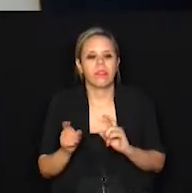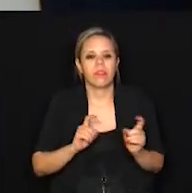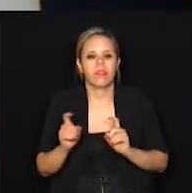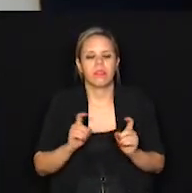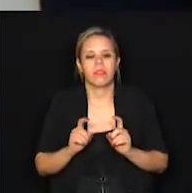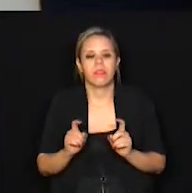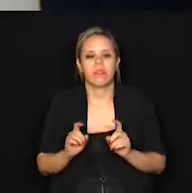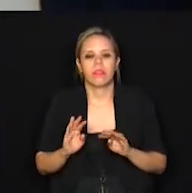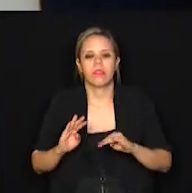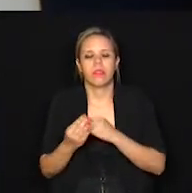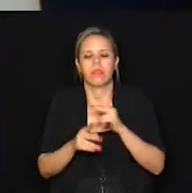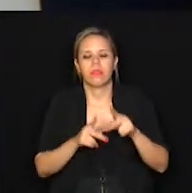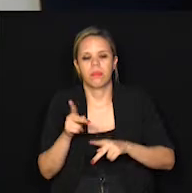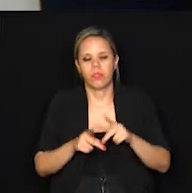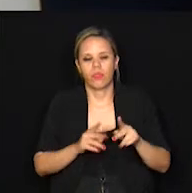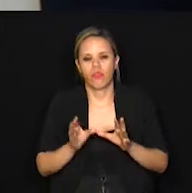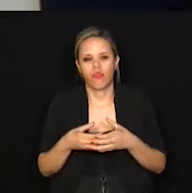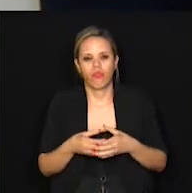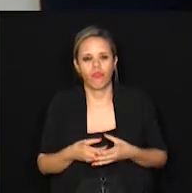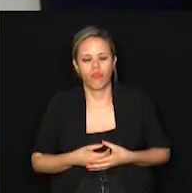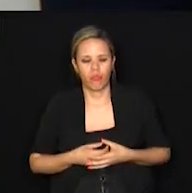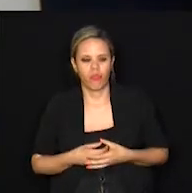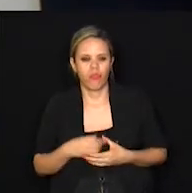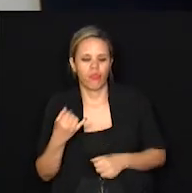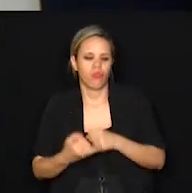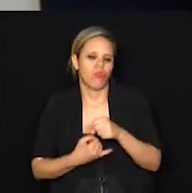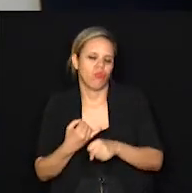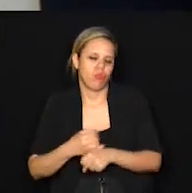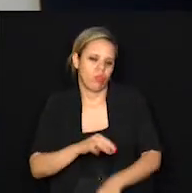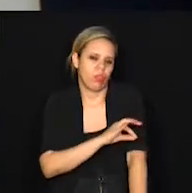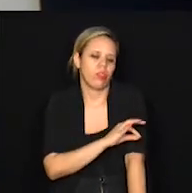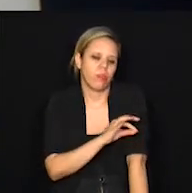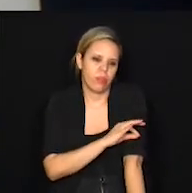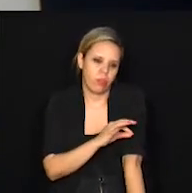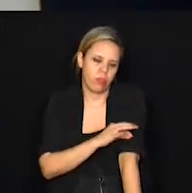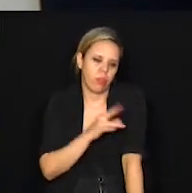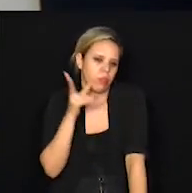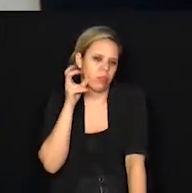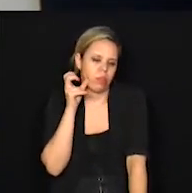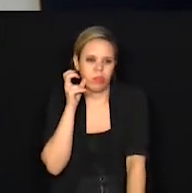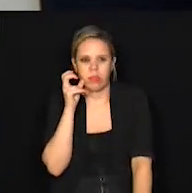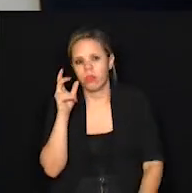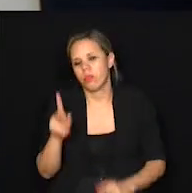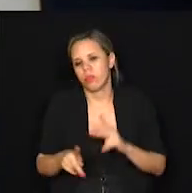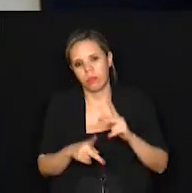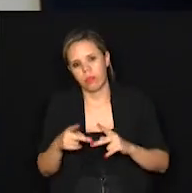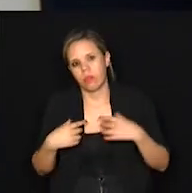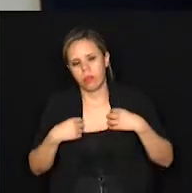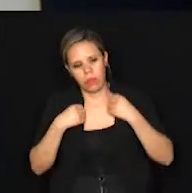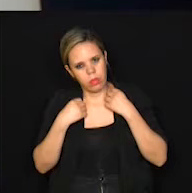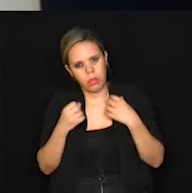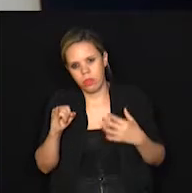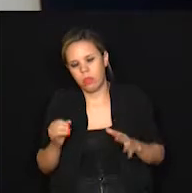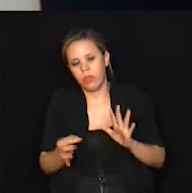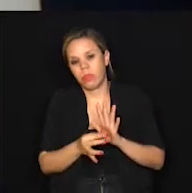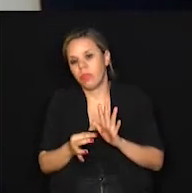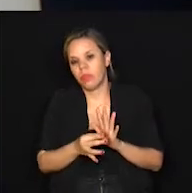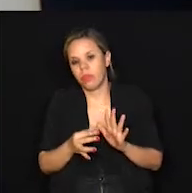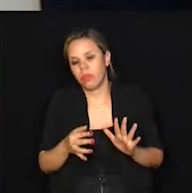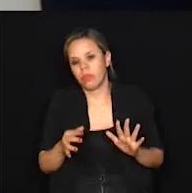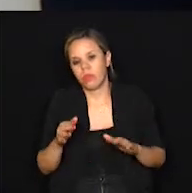de trazer para vocês alguns dados, né, que eu estive pesquisando, de algumas informações que eu tenho recebido.